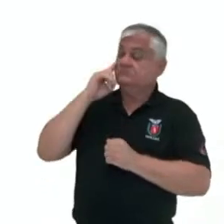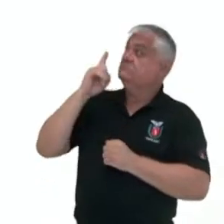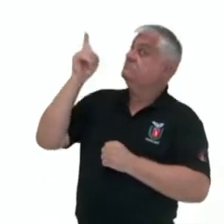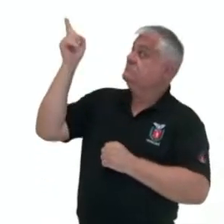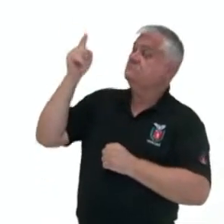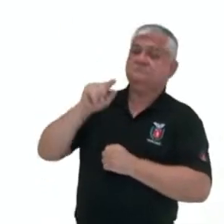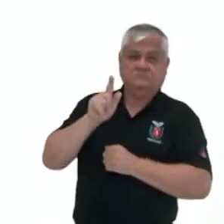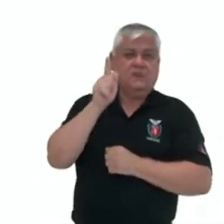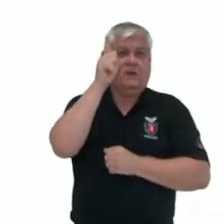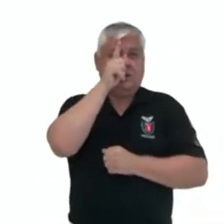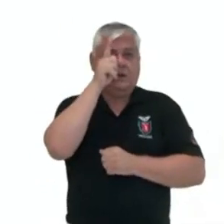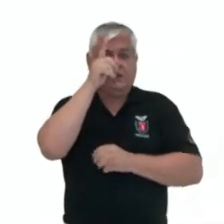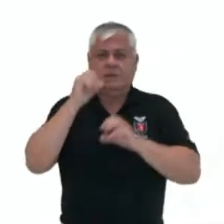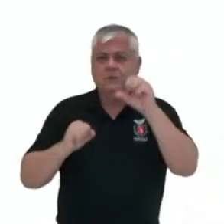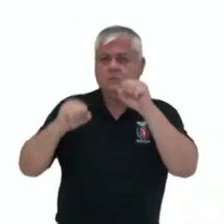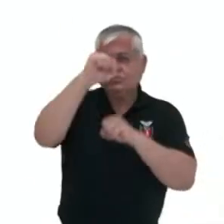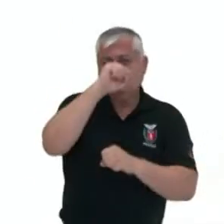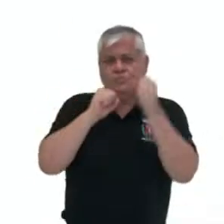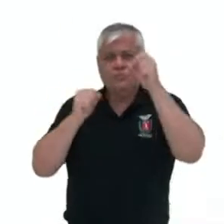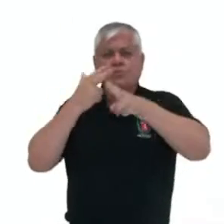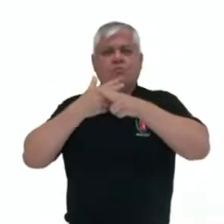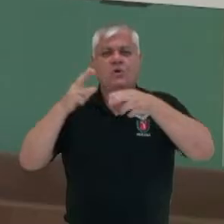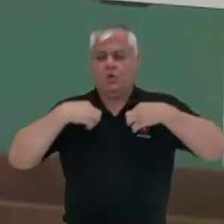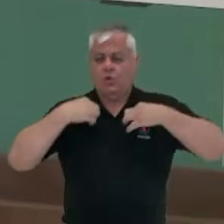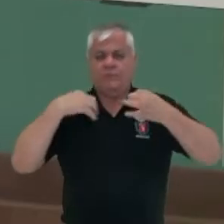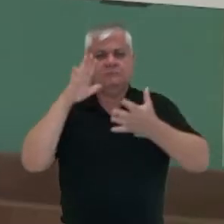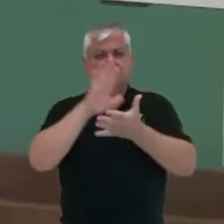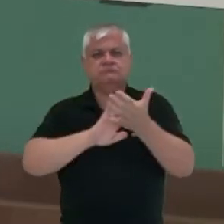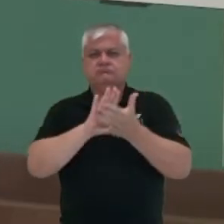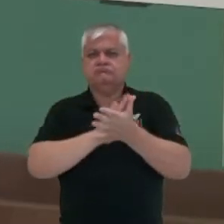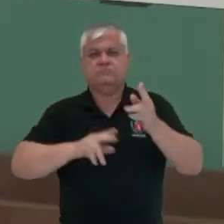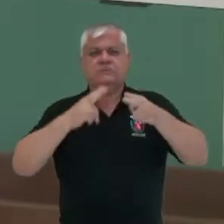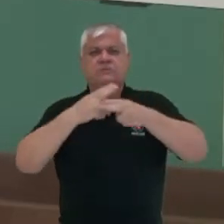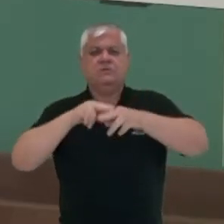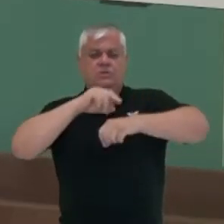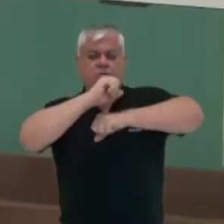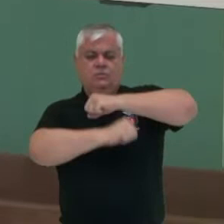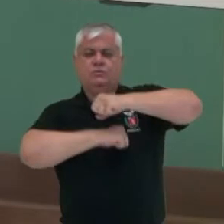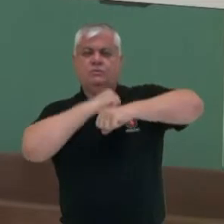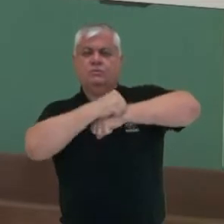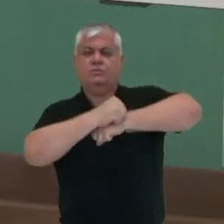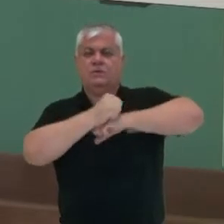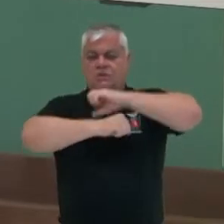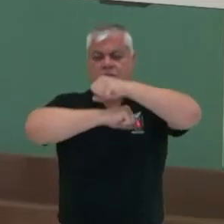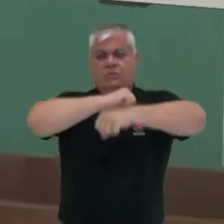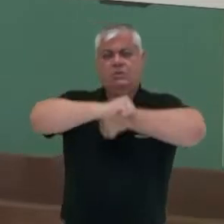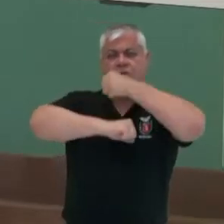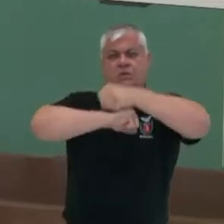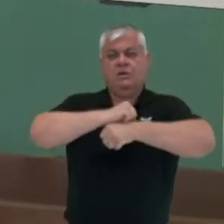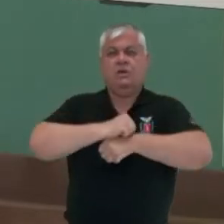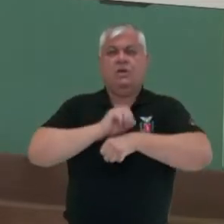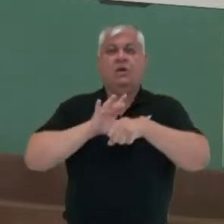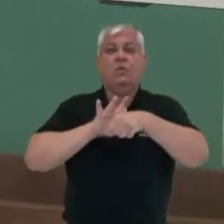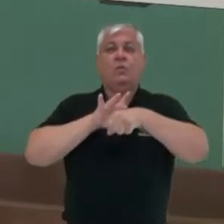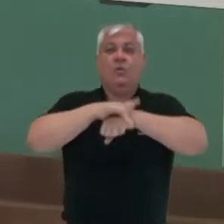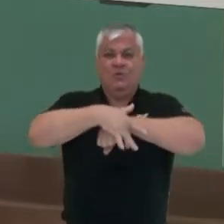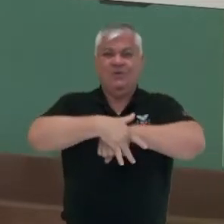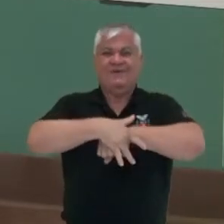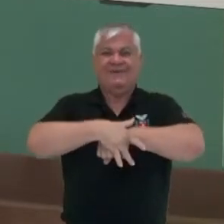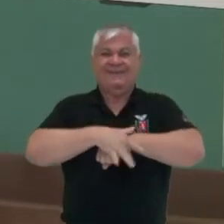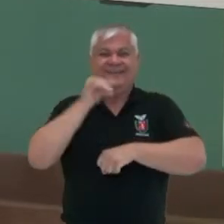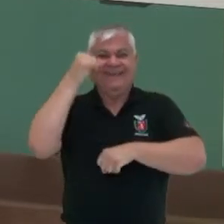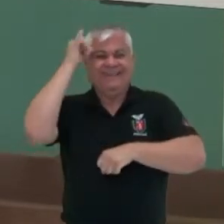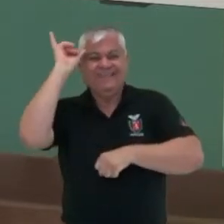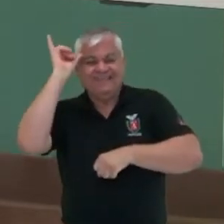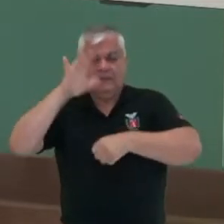Então, eles estão competindo nus ali e ali na mão eles usam uma espécie de correia de couro, para